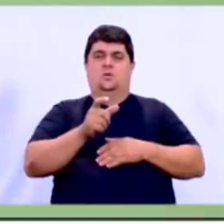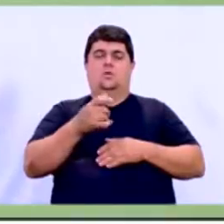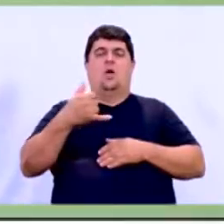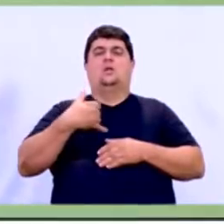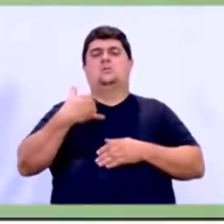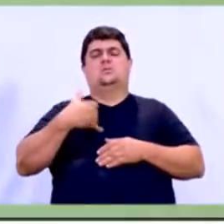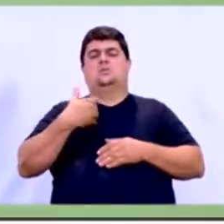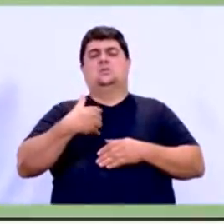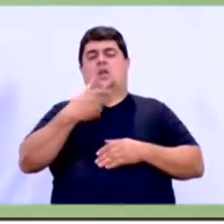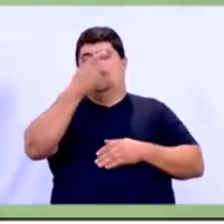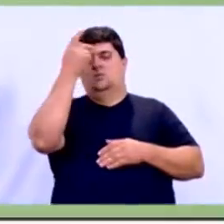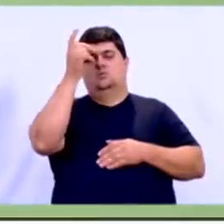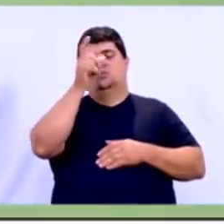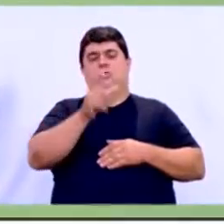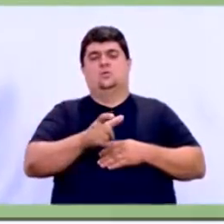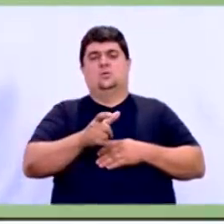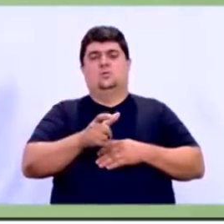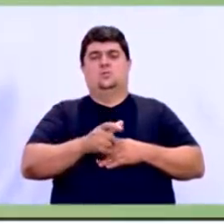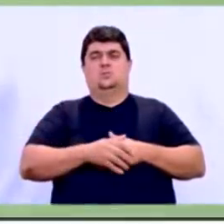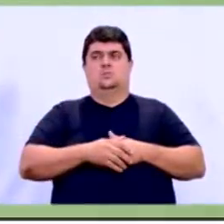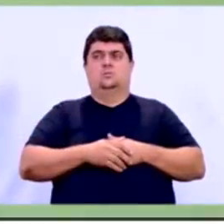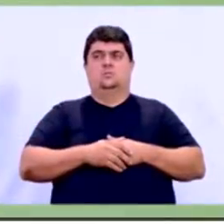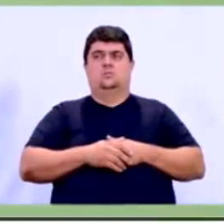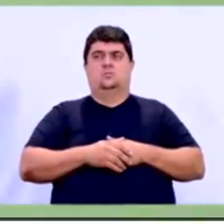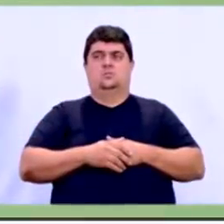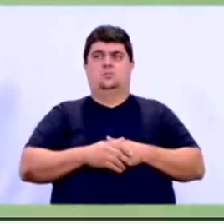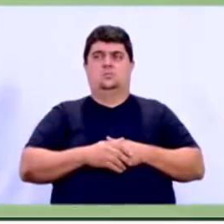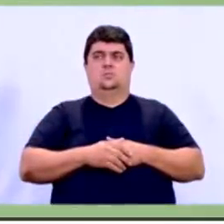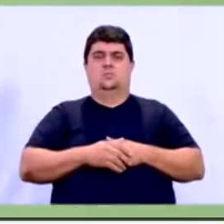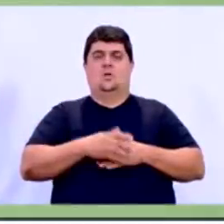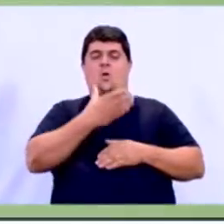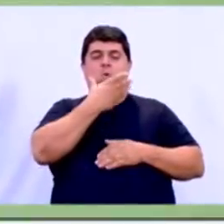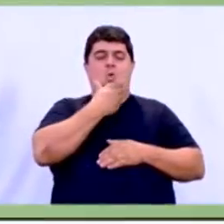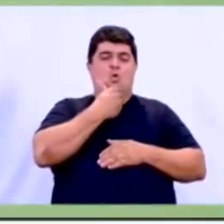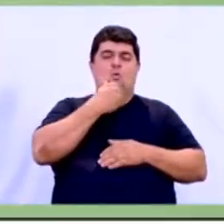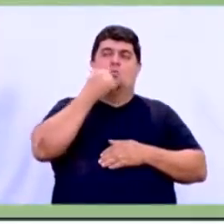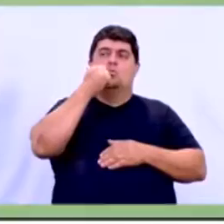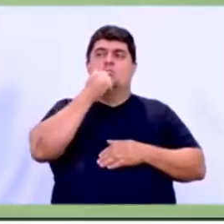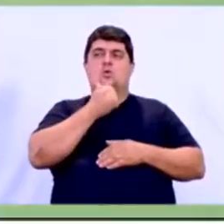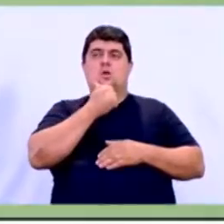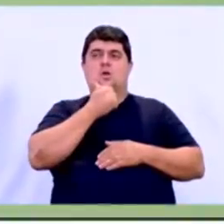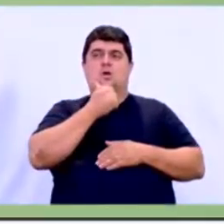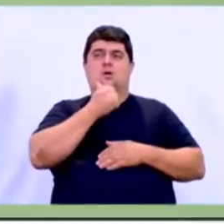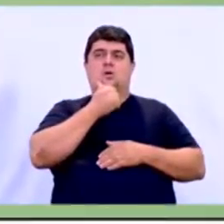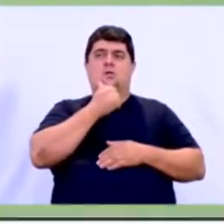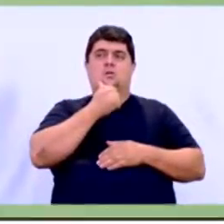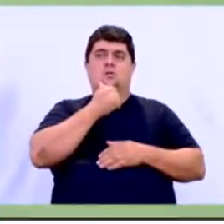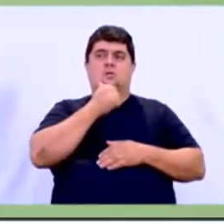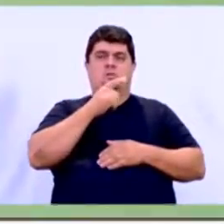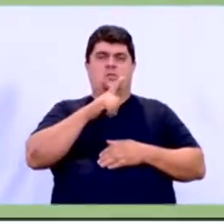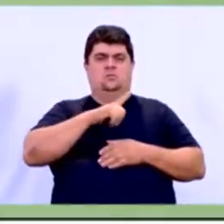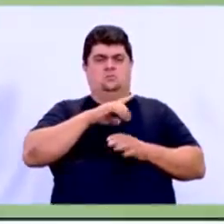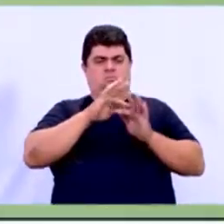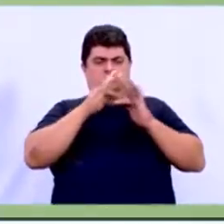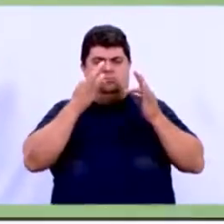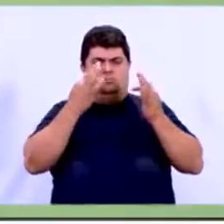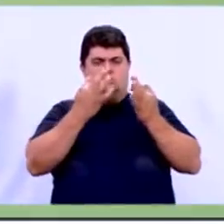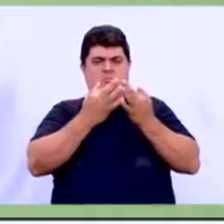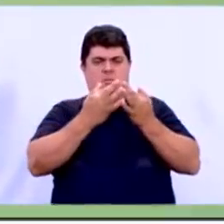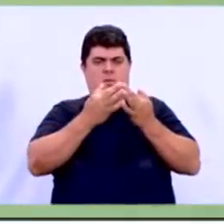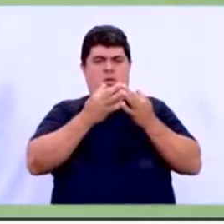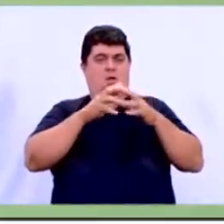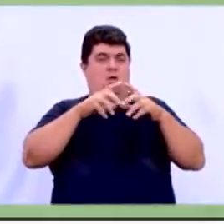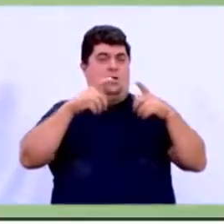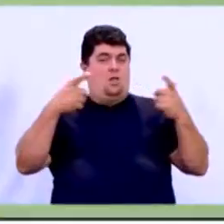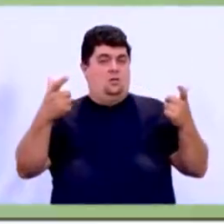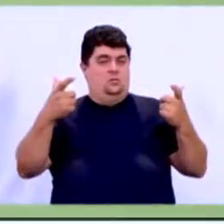etária das pessoas físicas. Na maioria são homens ou são mulheres? Essas pessoas têm família? É